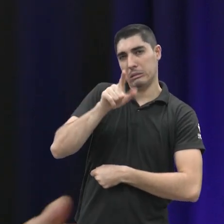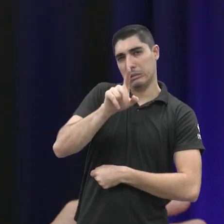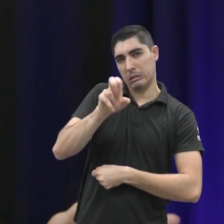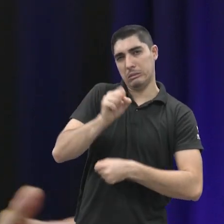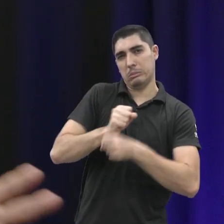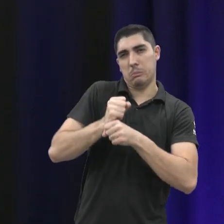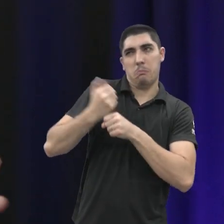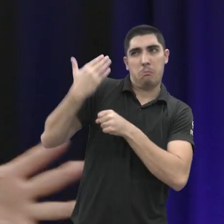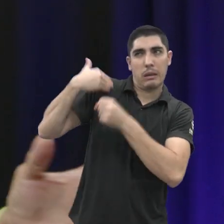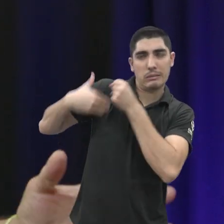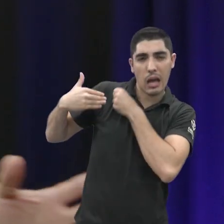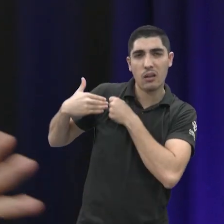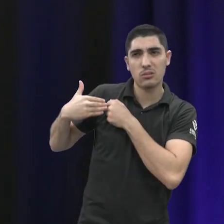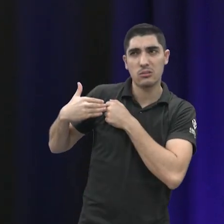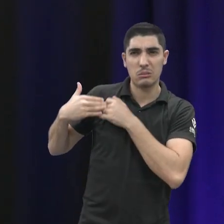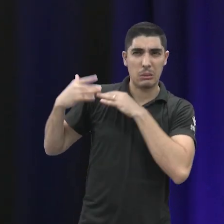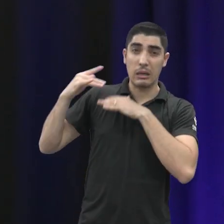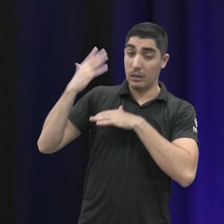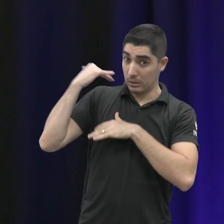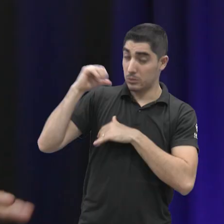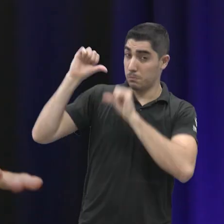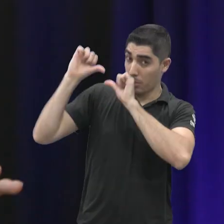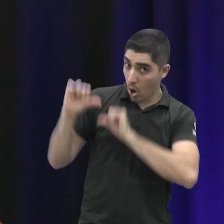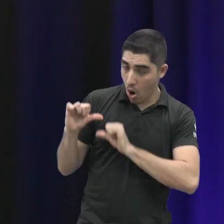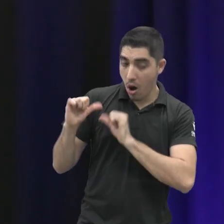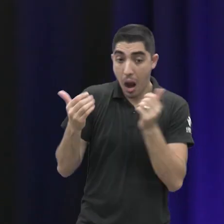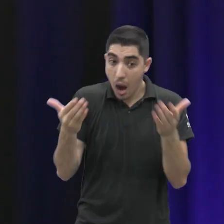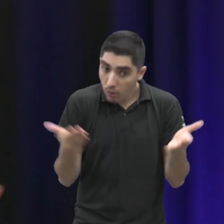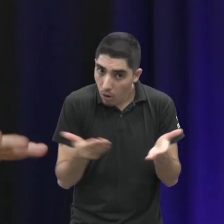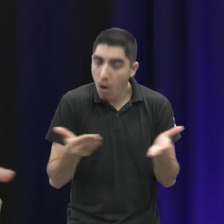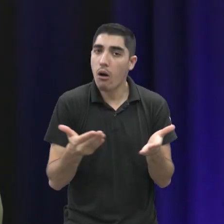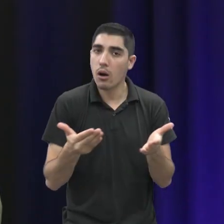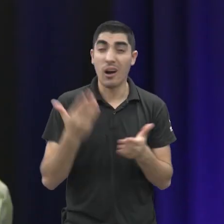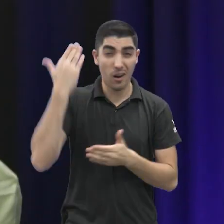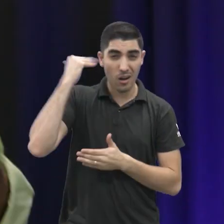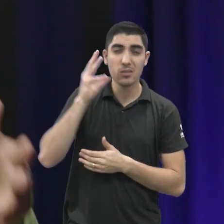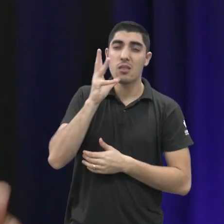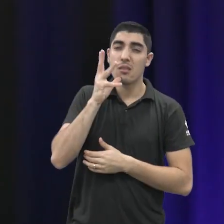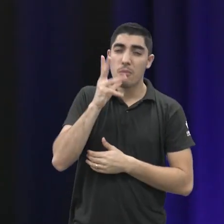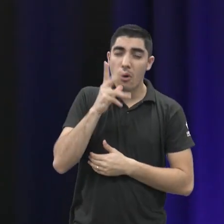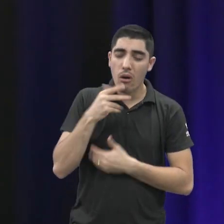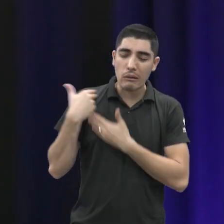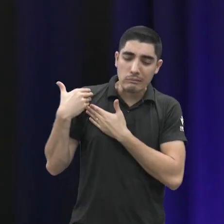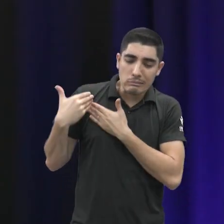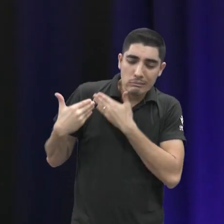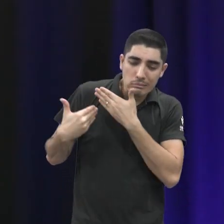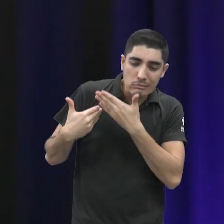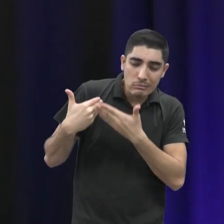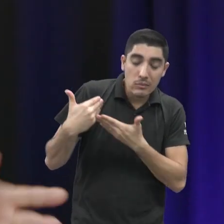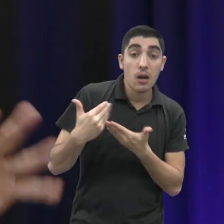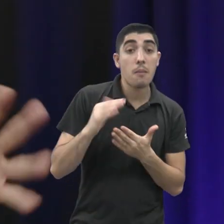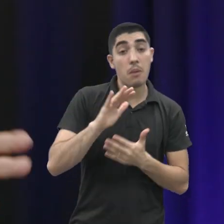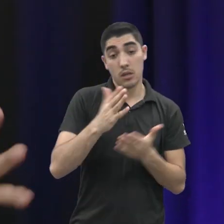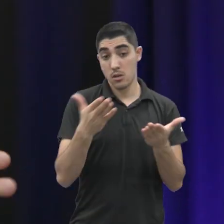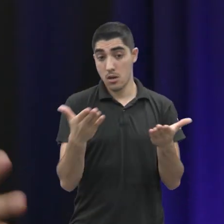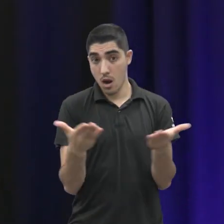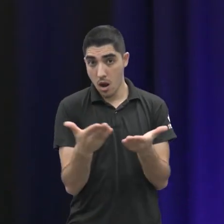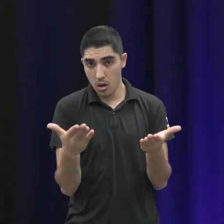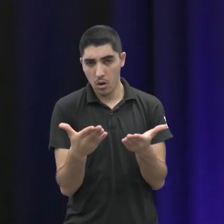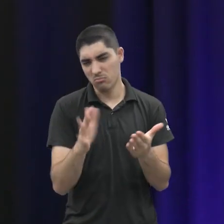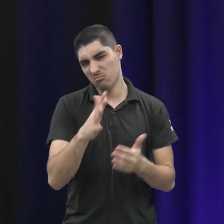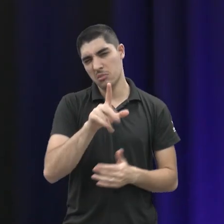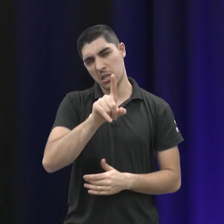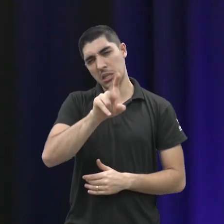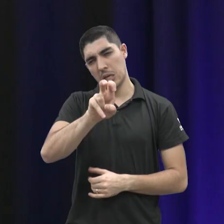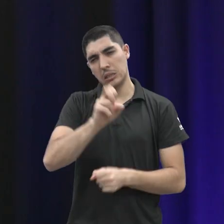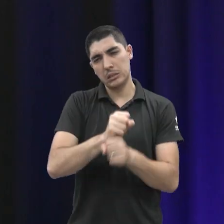houve uma progressão razoável, lenta ainda, mas razoável nesse último período. Vamos colocar os últimos